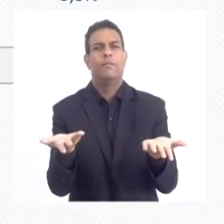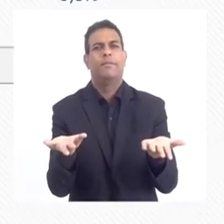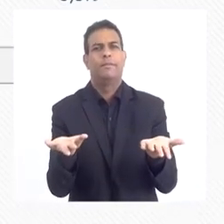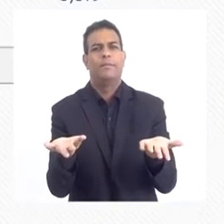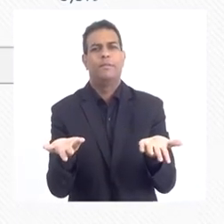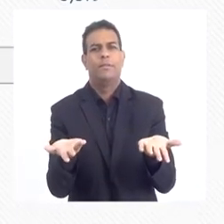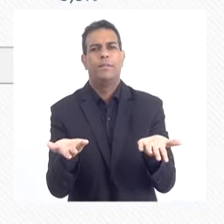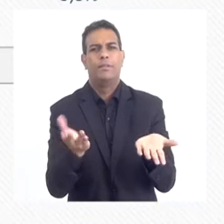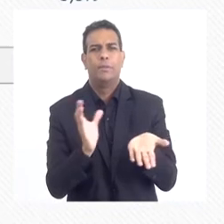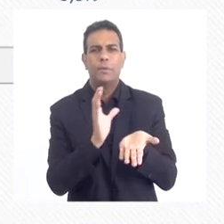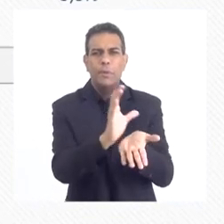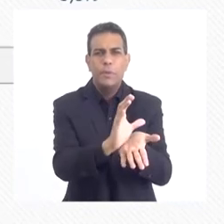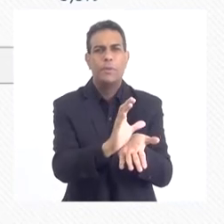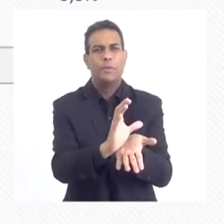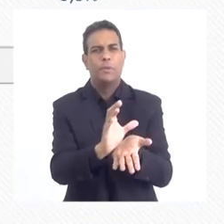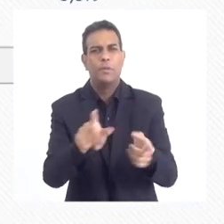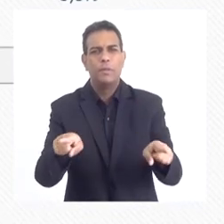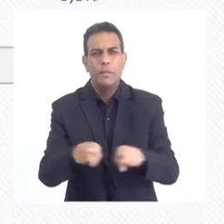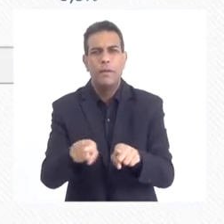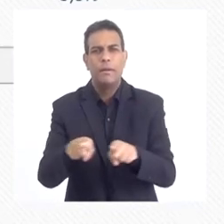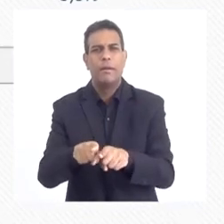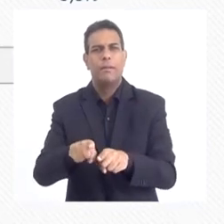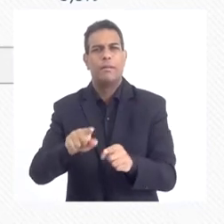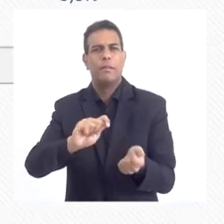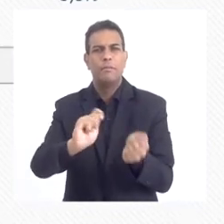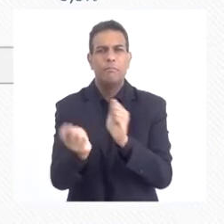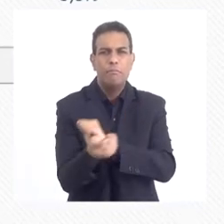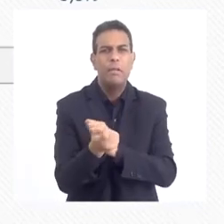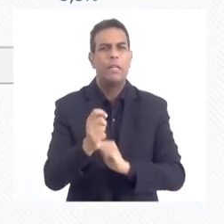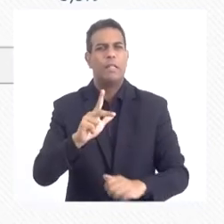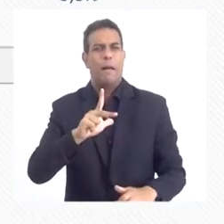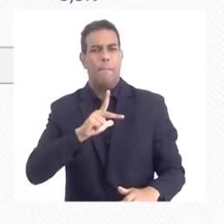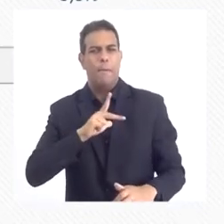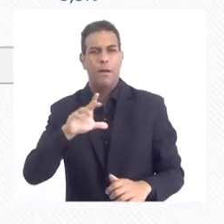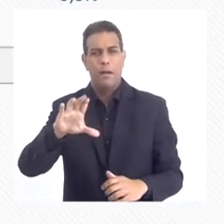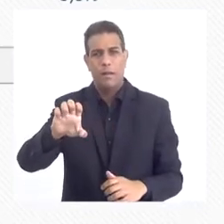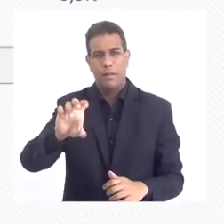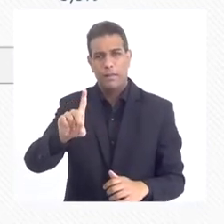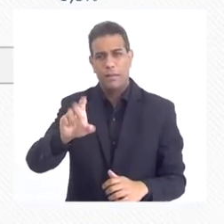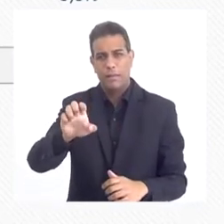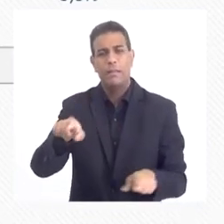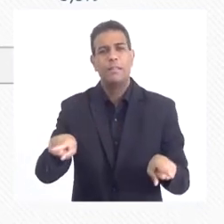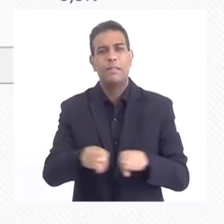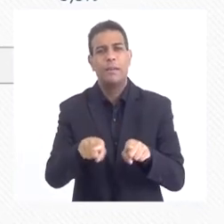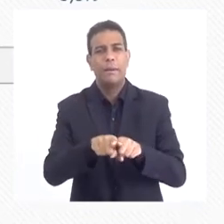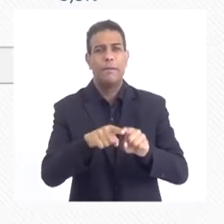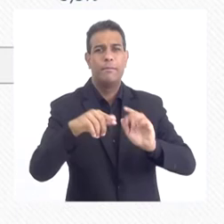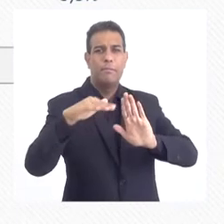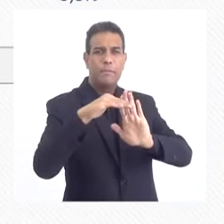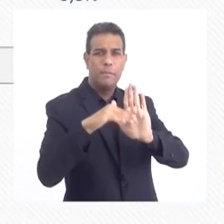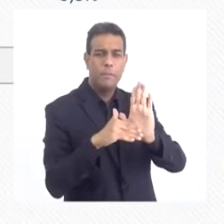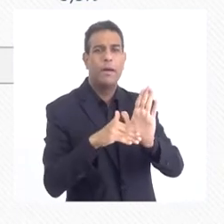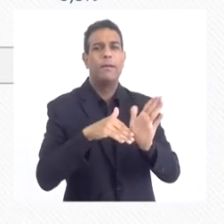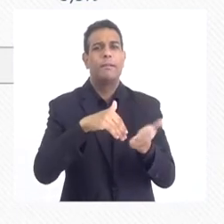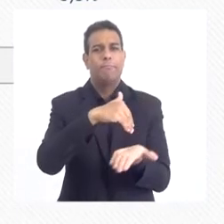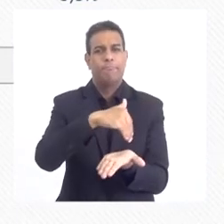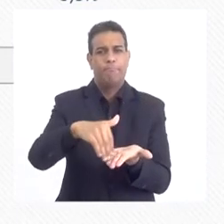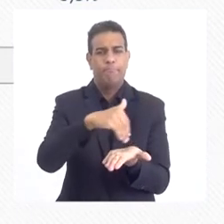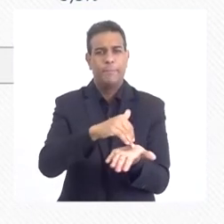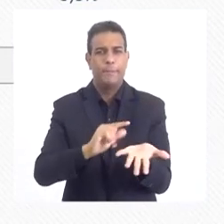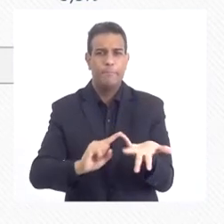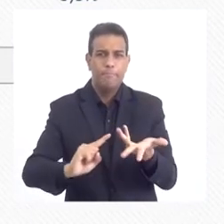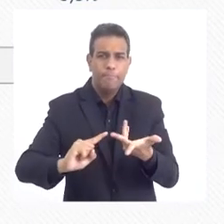Tributária, a concessão da SEDAI, enfim, fruto do trabalho da Secretaria de Planejamento, aí, fazendo uma menção